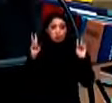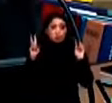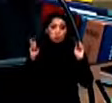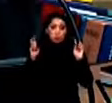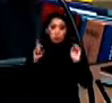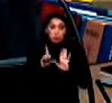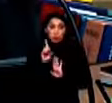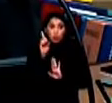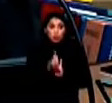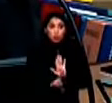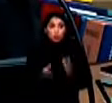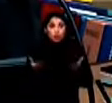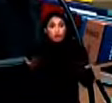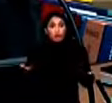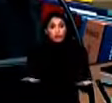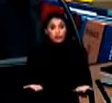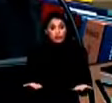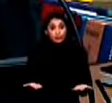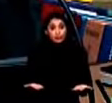de direito.